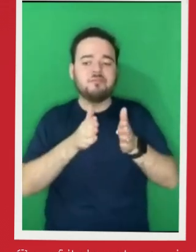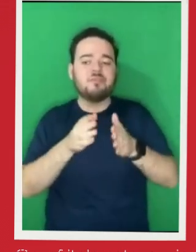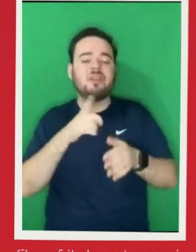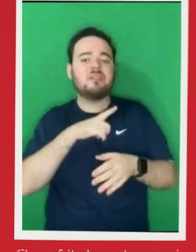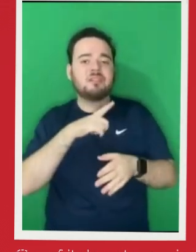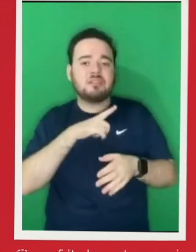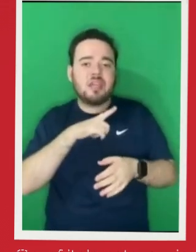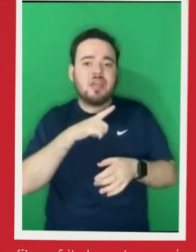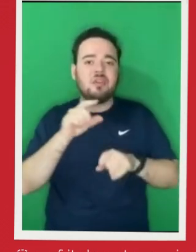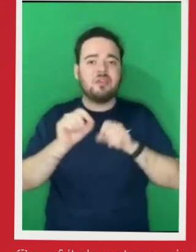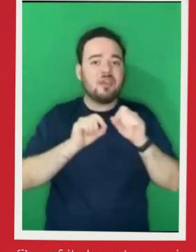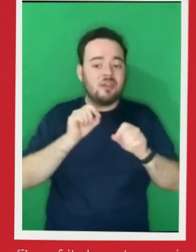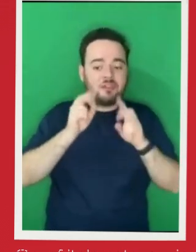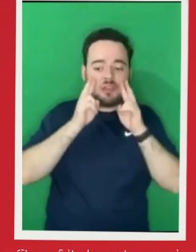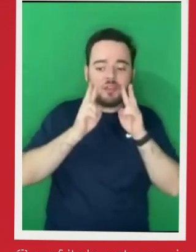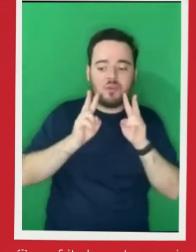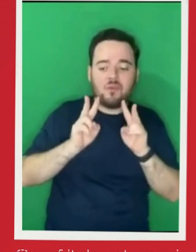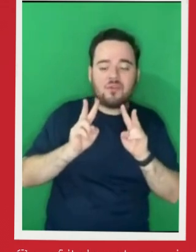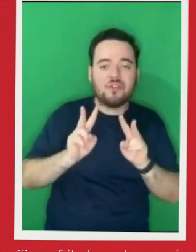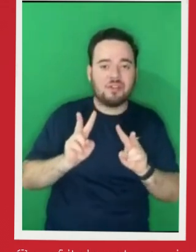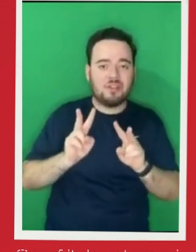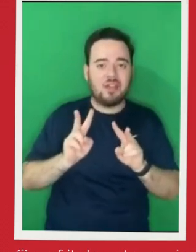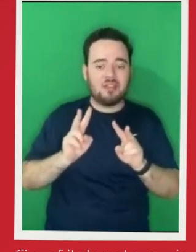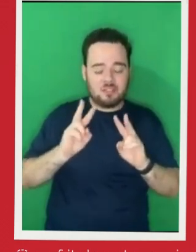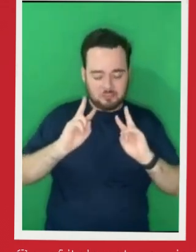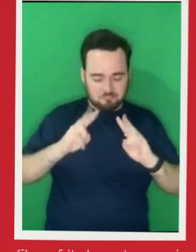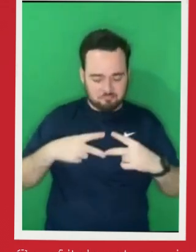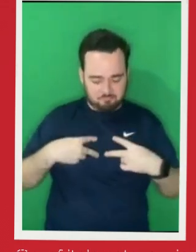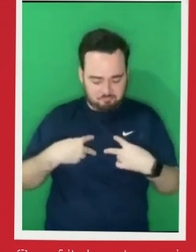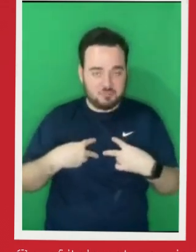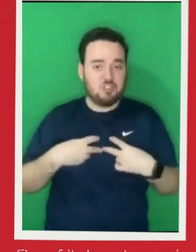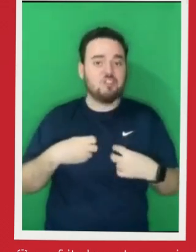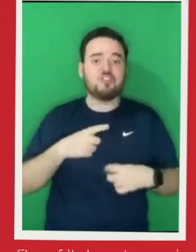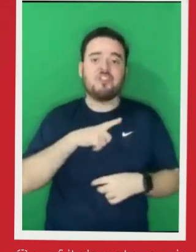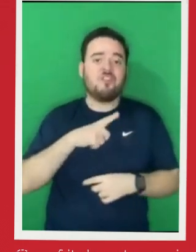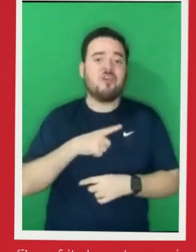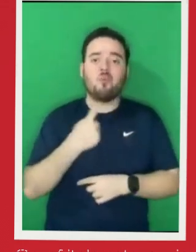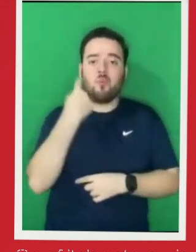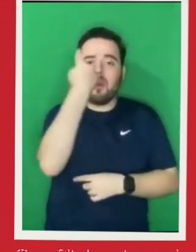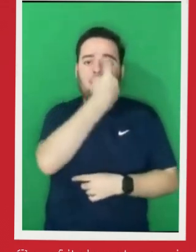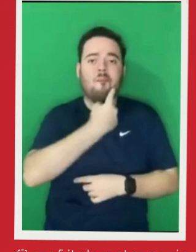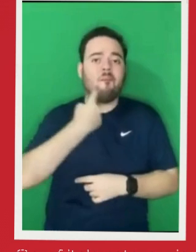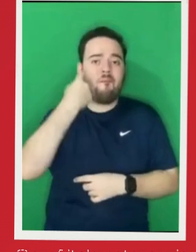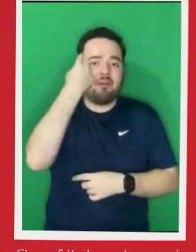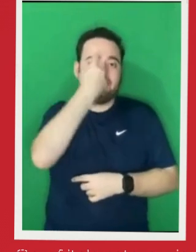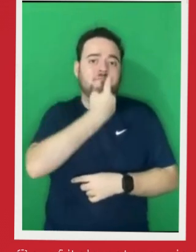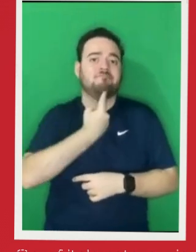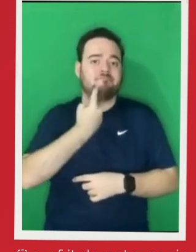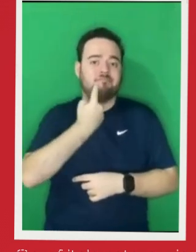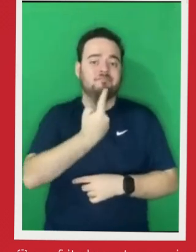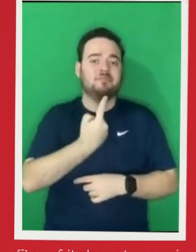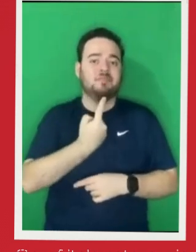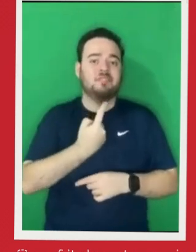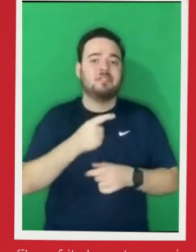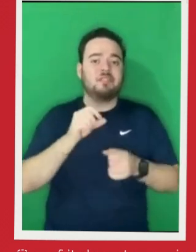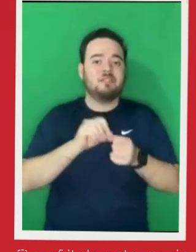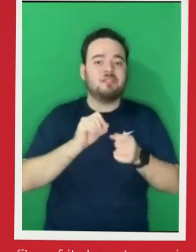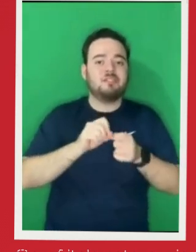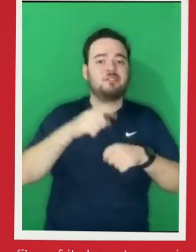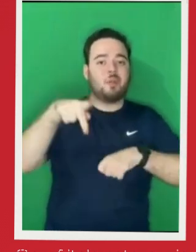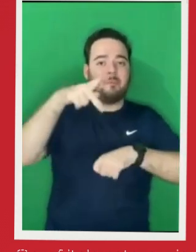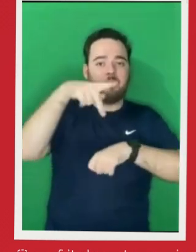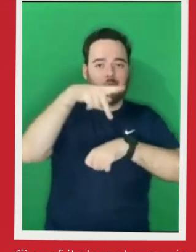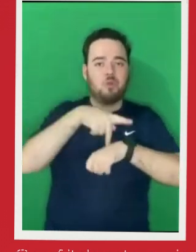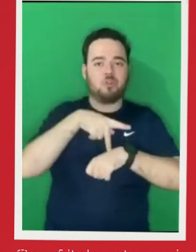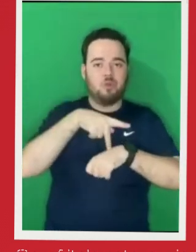Nesse tempo que você tem que olhar só para você, não importa o mundo, e dizer, eu só tenho 1 hora por dia. Eu sugiro muito que você